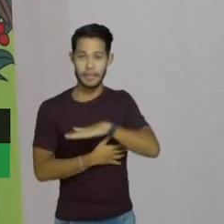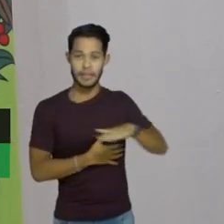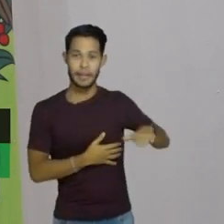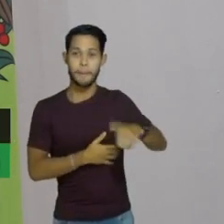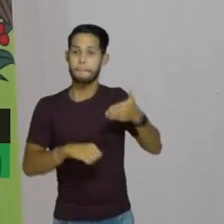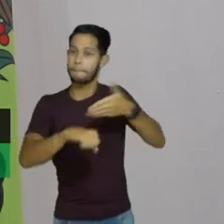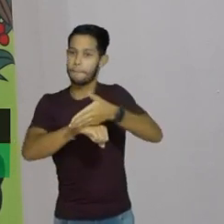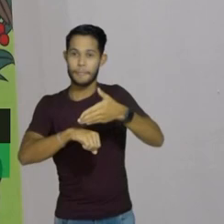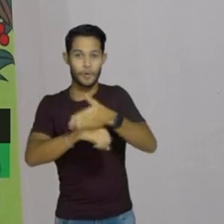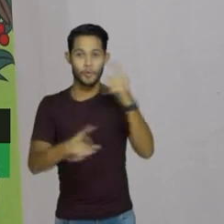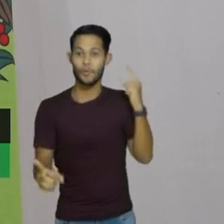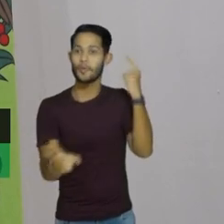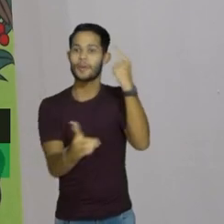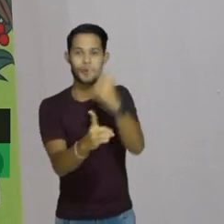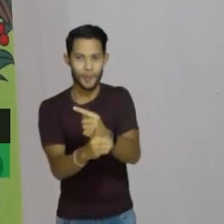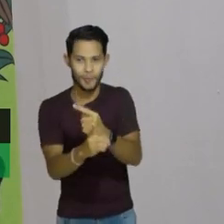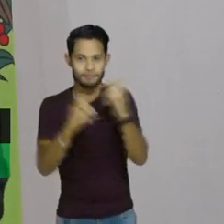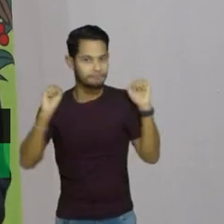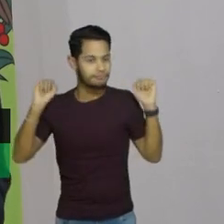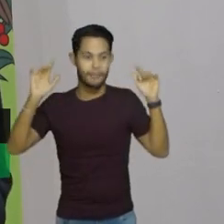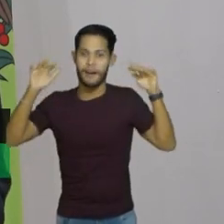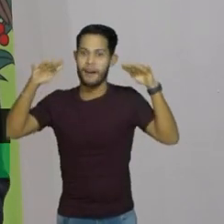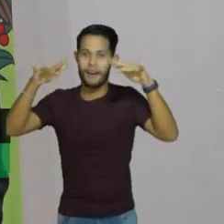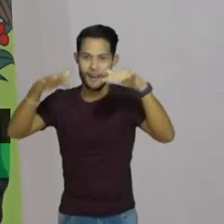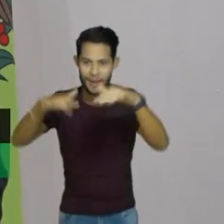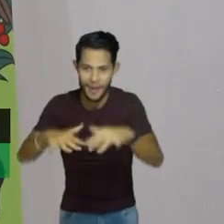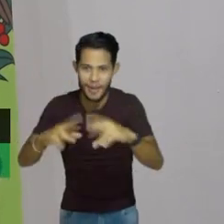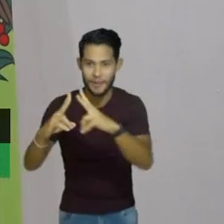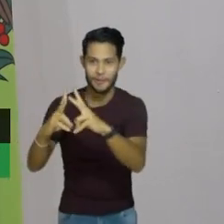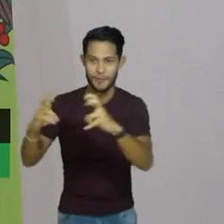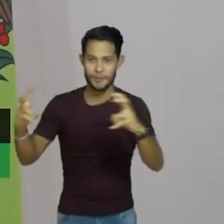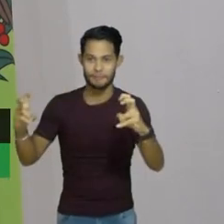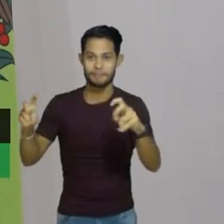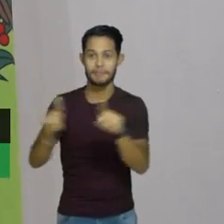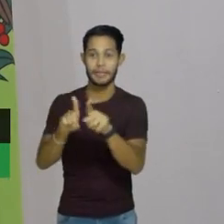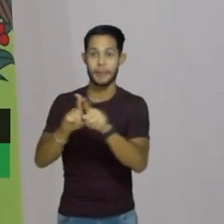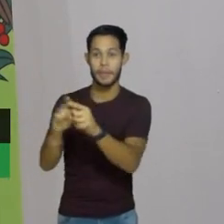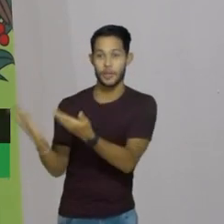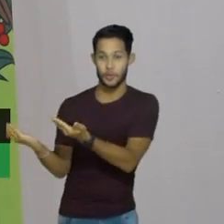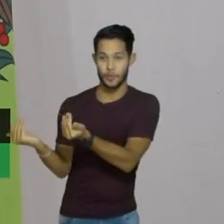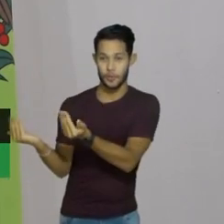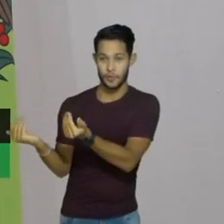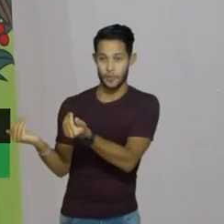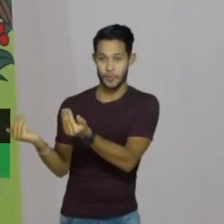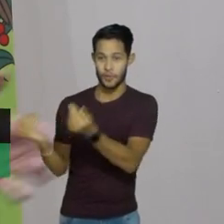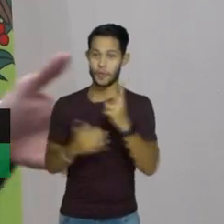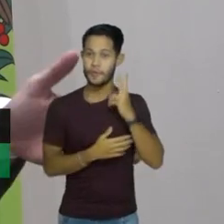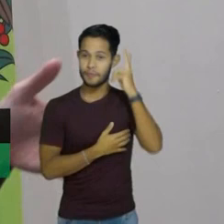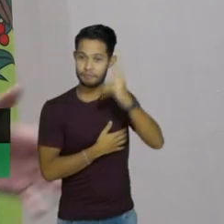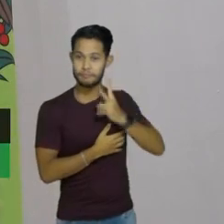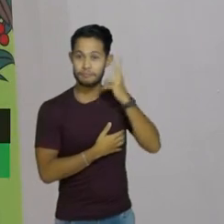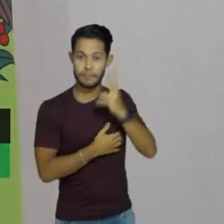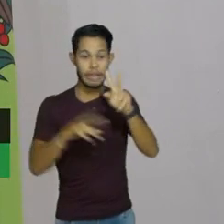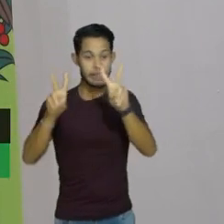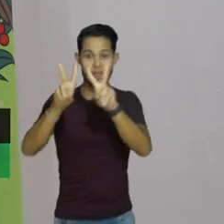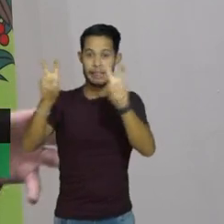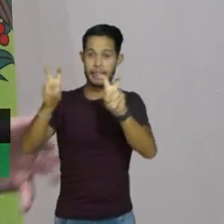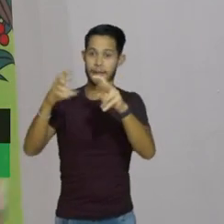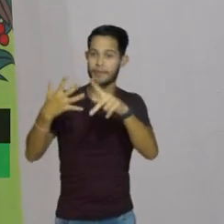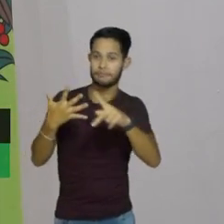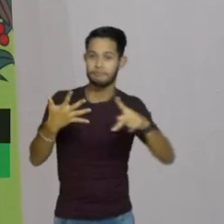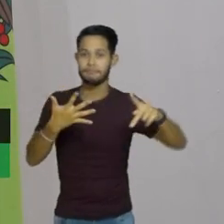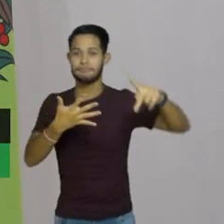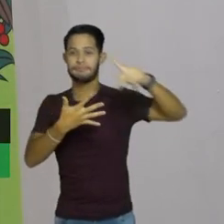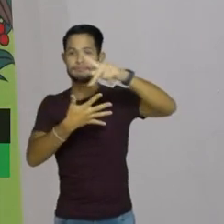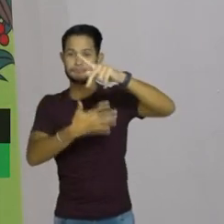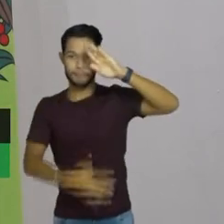vereadores mirins em Florianópolis nos últimos 5 anos, e os vereadores mirins, eles destacam temas prioritários para que a Assembleia Legislativa